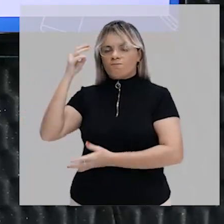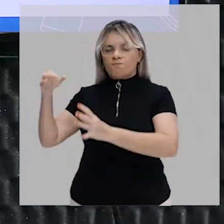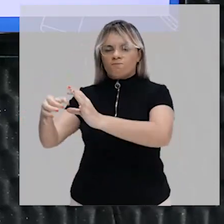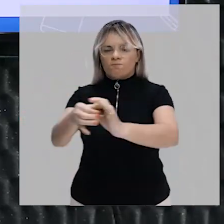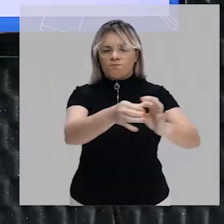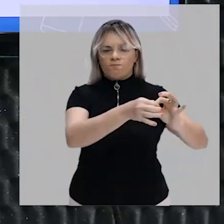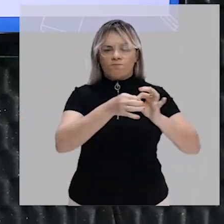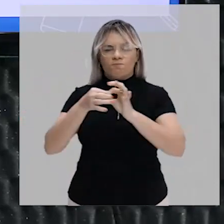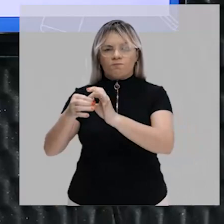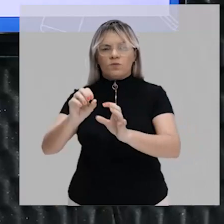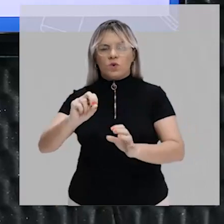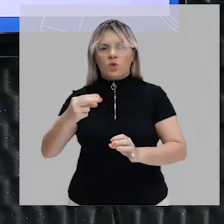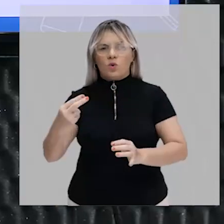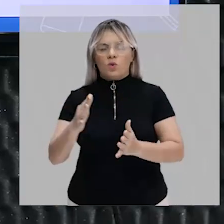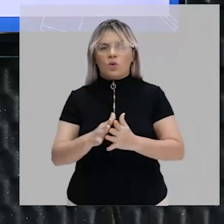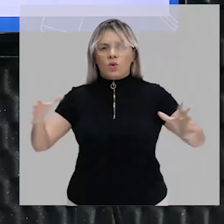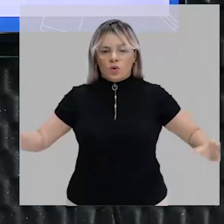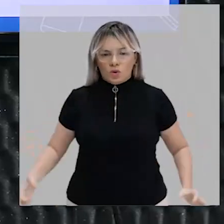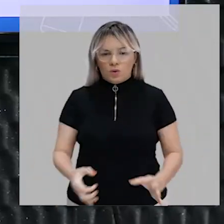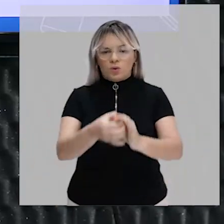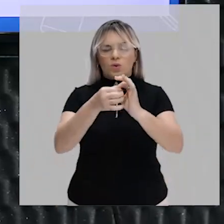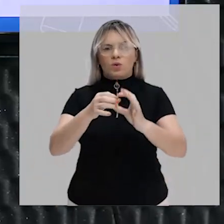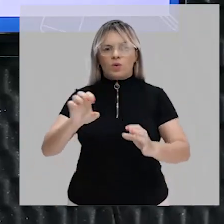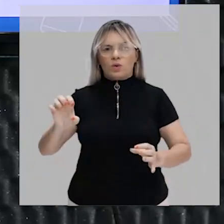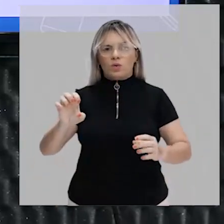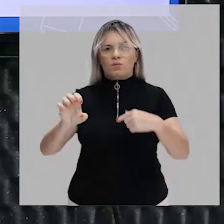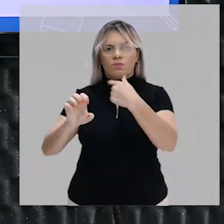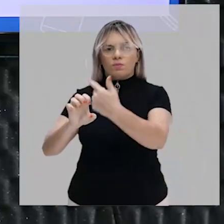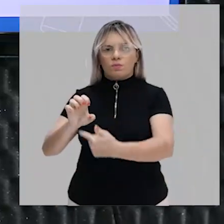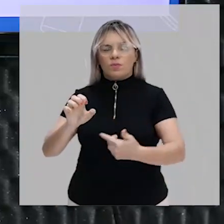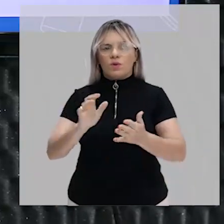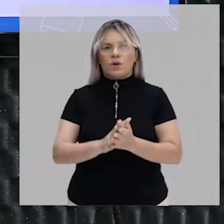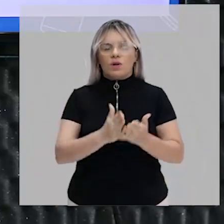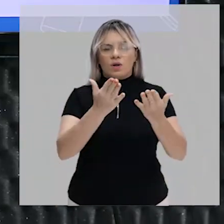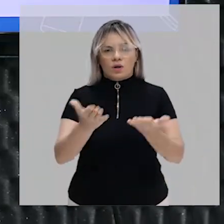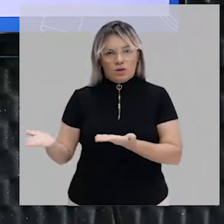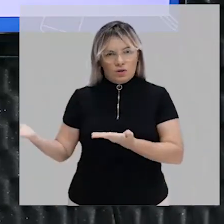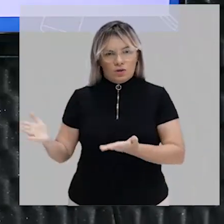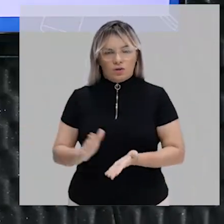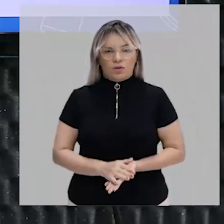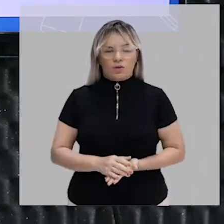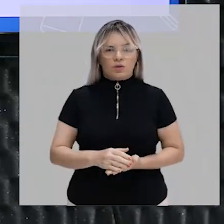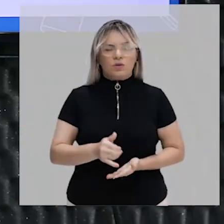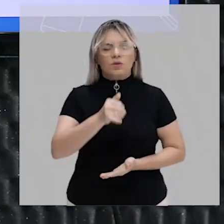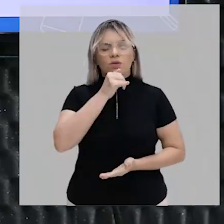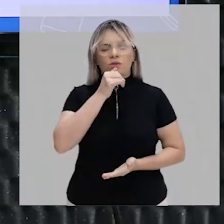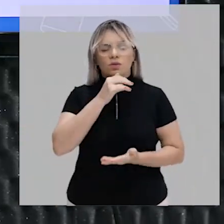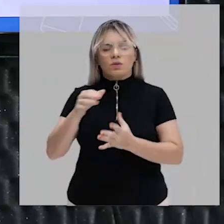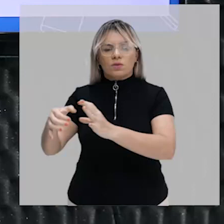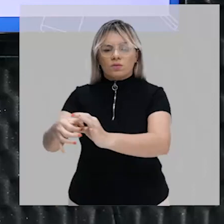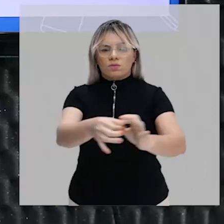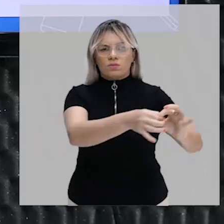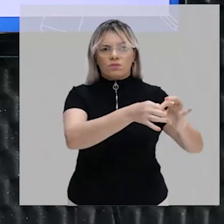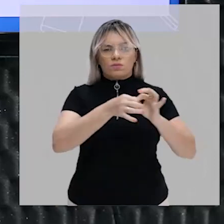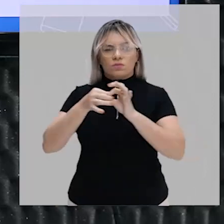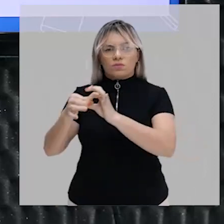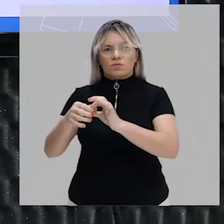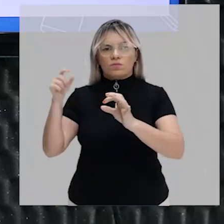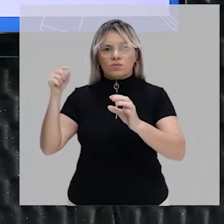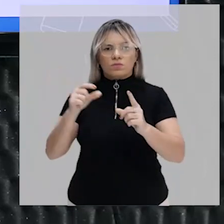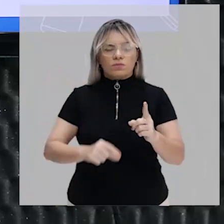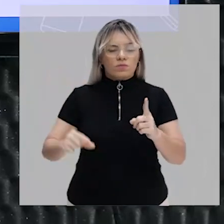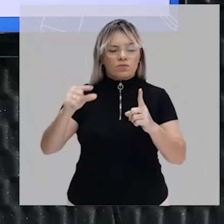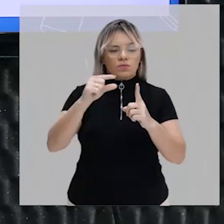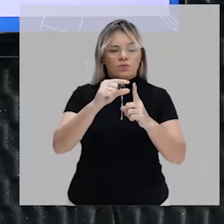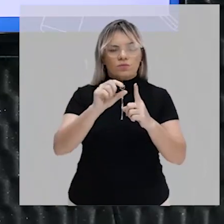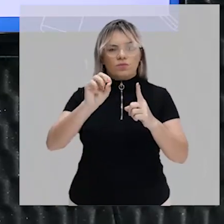União ou, interseção e. Aqui no nosso caso, nós estamos tratando da união. Então, a partículazinha que nós vamos trabalhar é com